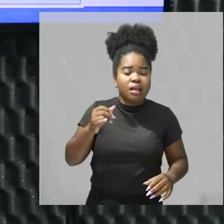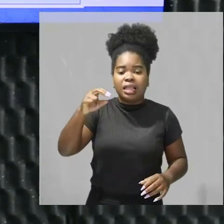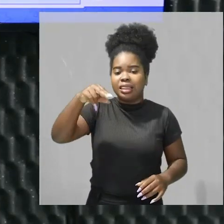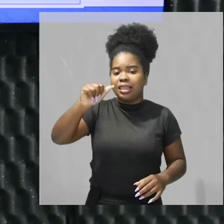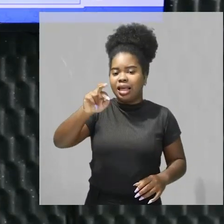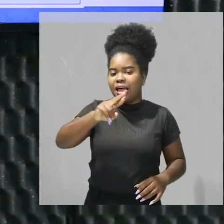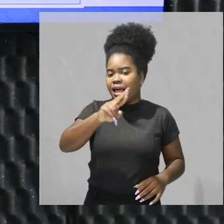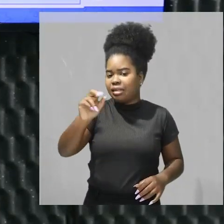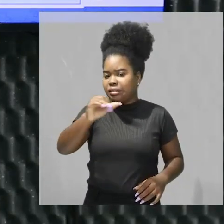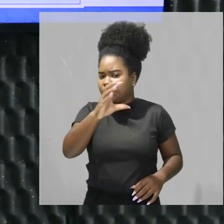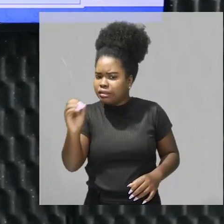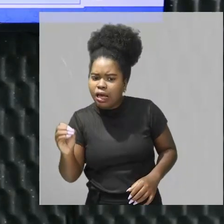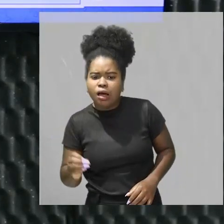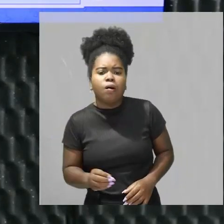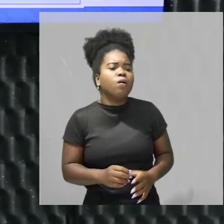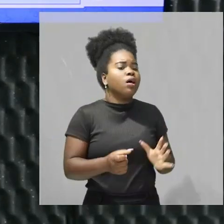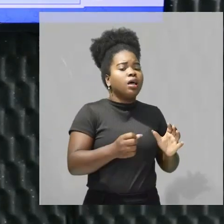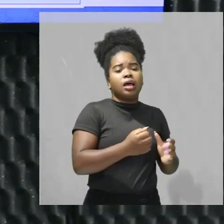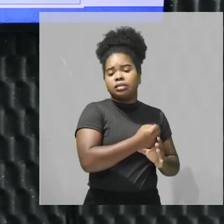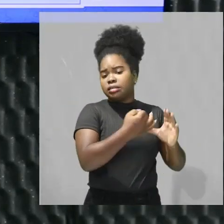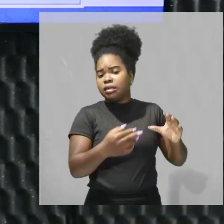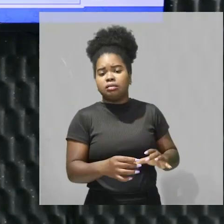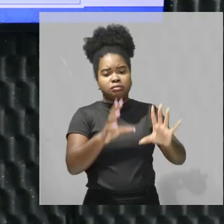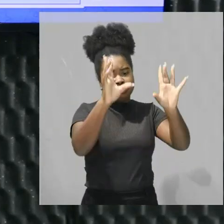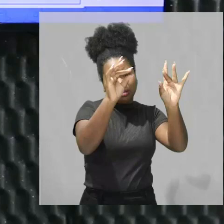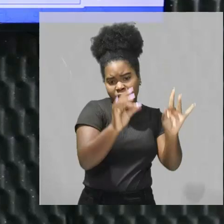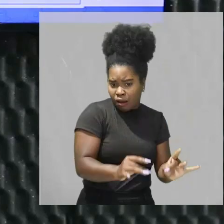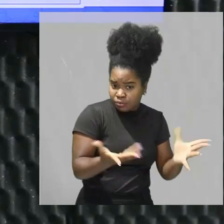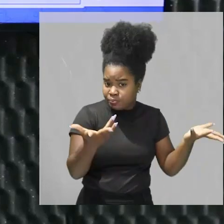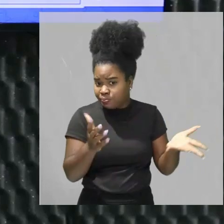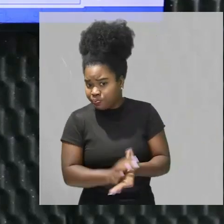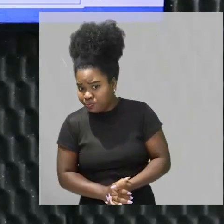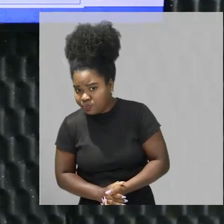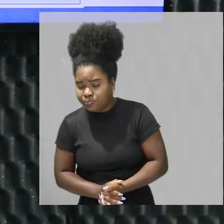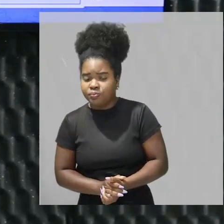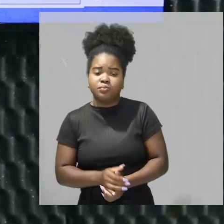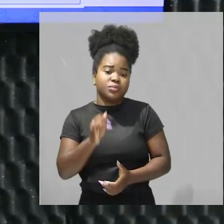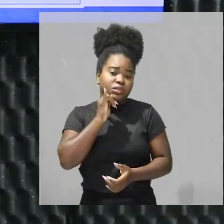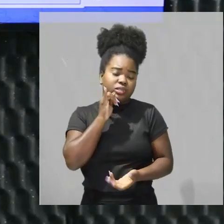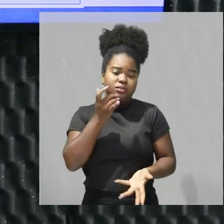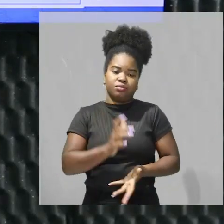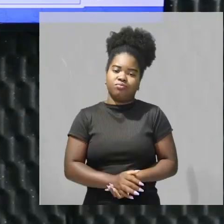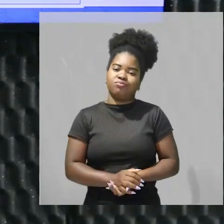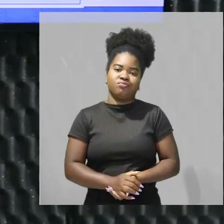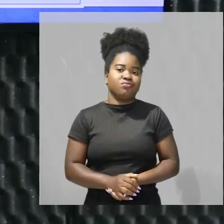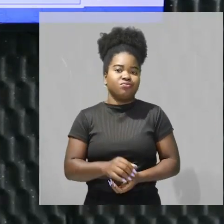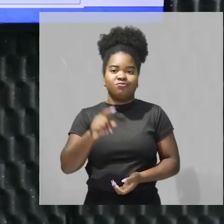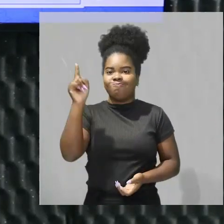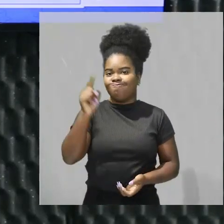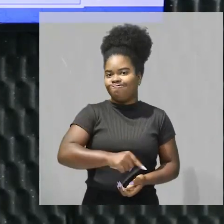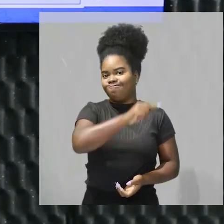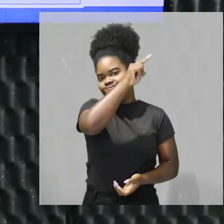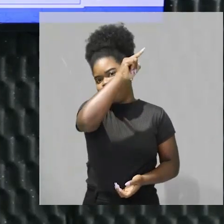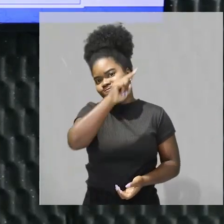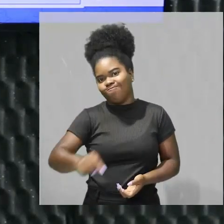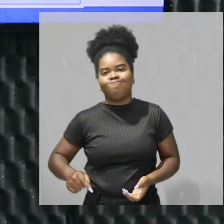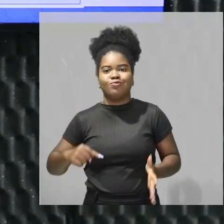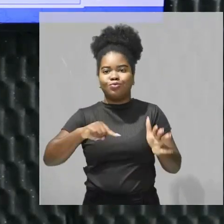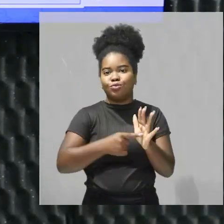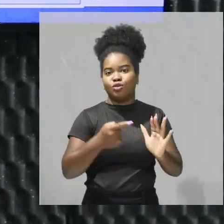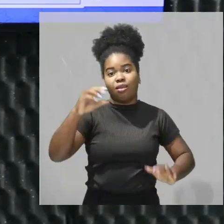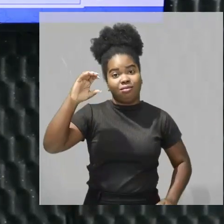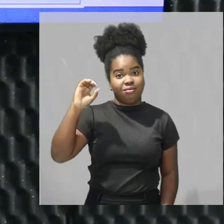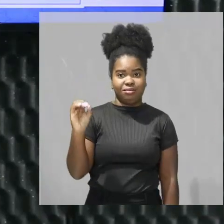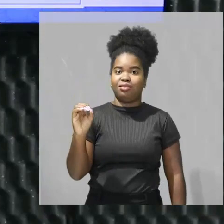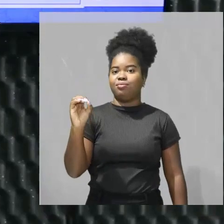de uma descrição, utilizando as características do tipo injuntivo, e aí você vai estar zerando essa